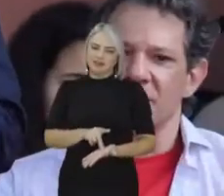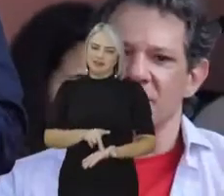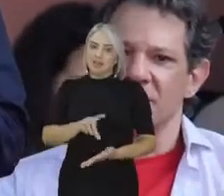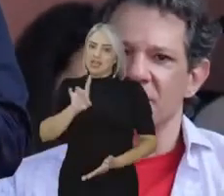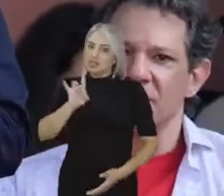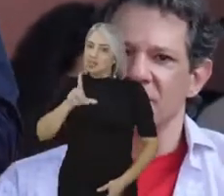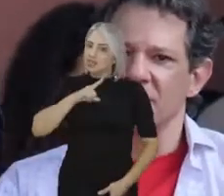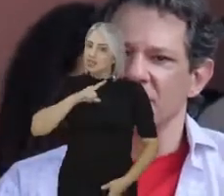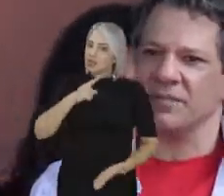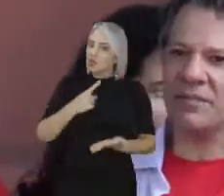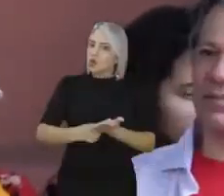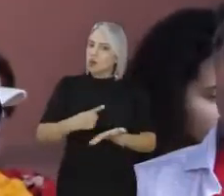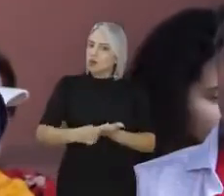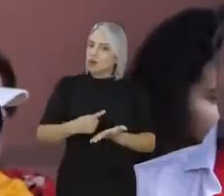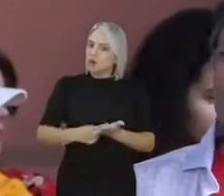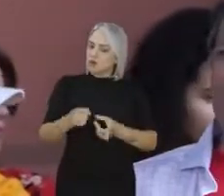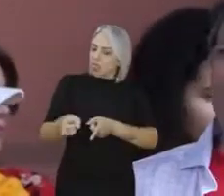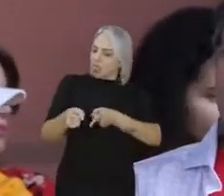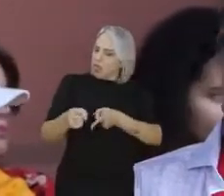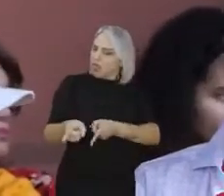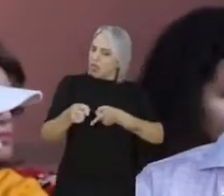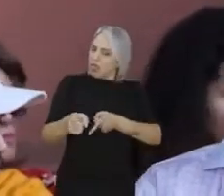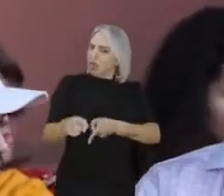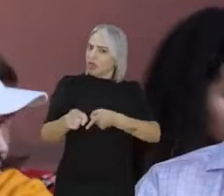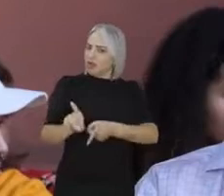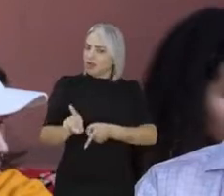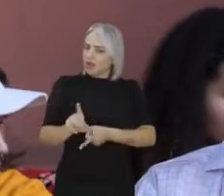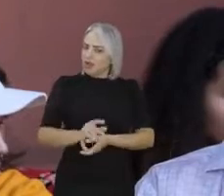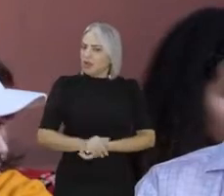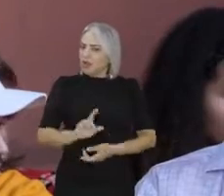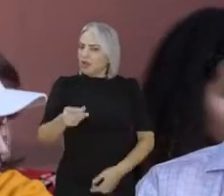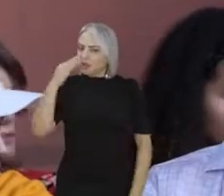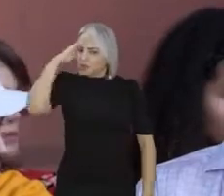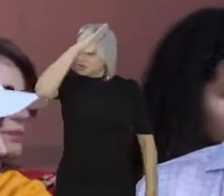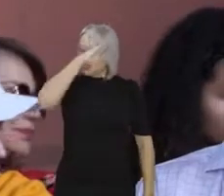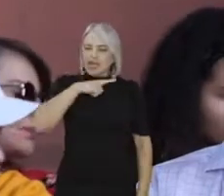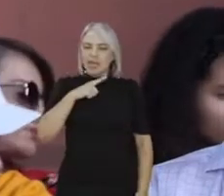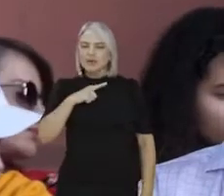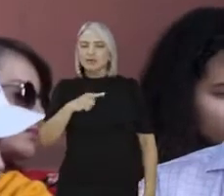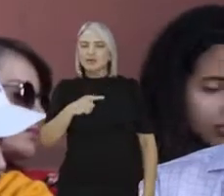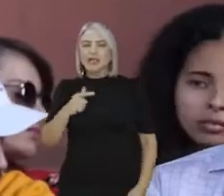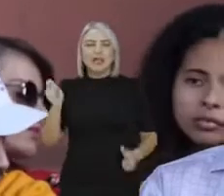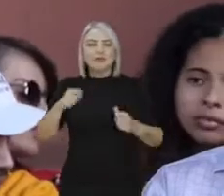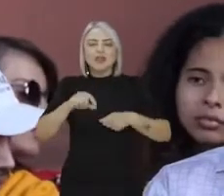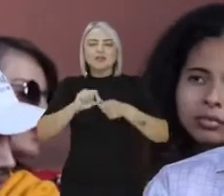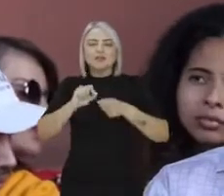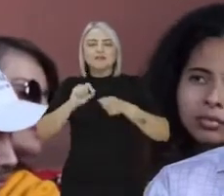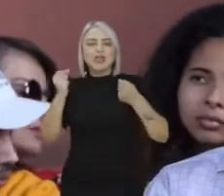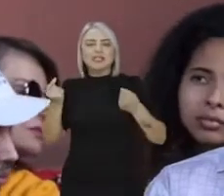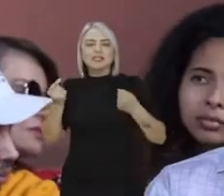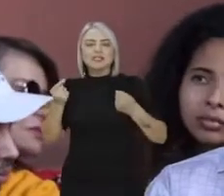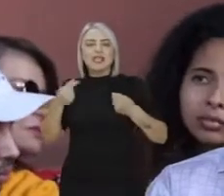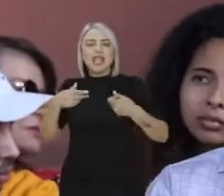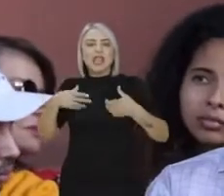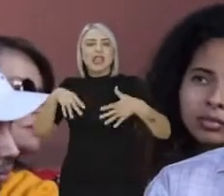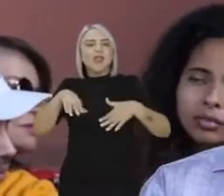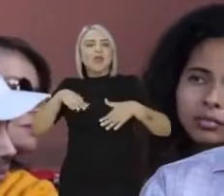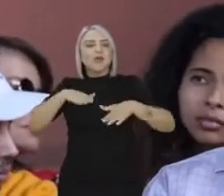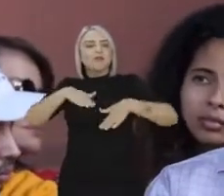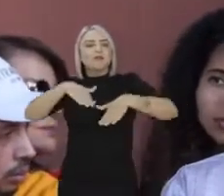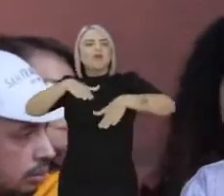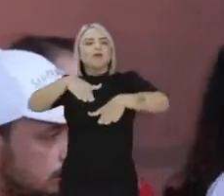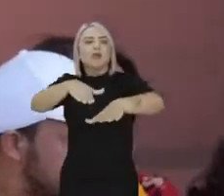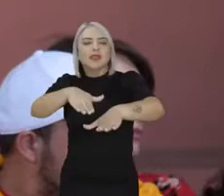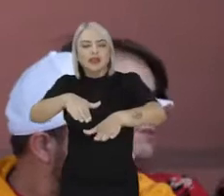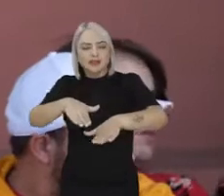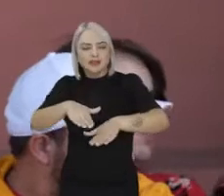instigar. Ele não é capaz de fazer uma passeata. Ele faz motossiata. Ele não é capaz